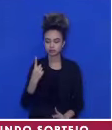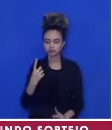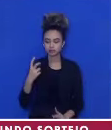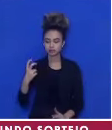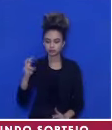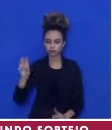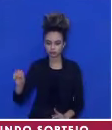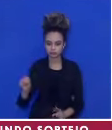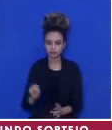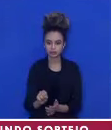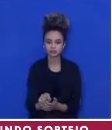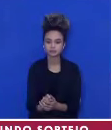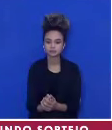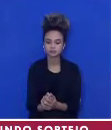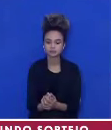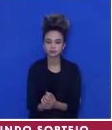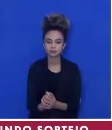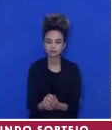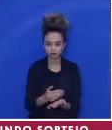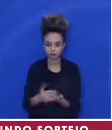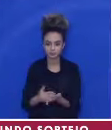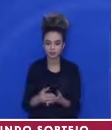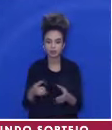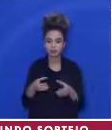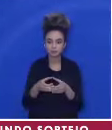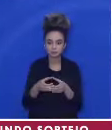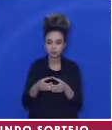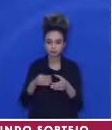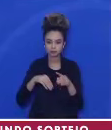2152. Podemos começar? Bolas posicionadas.